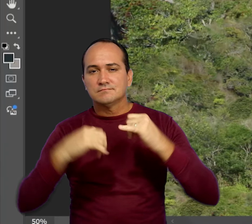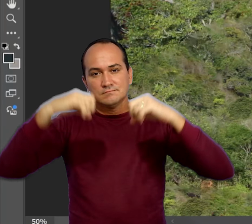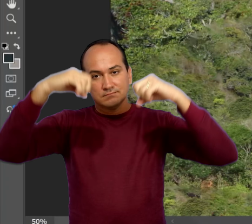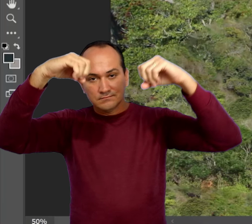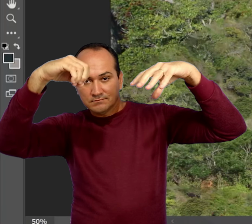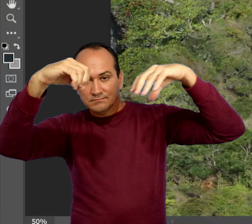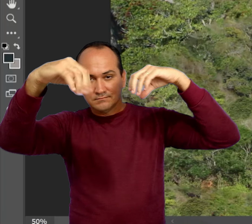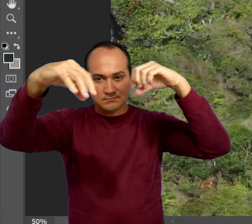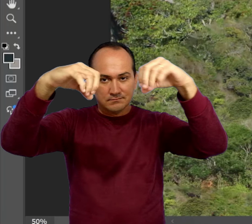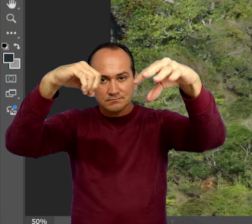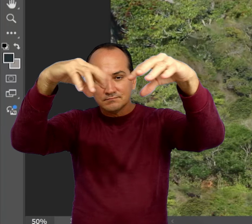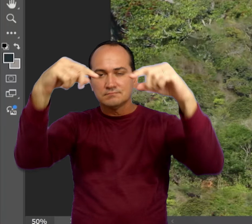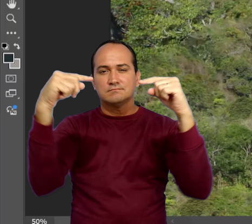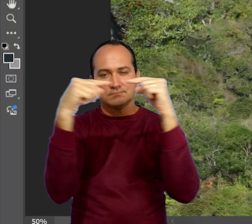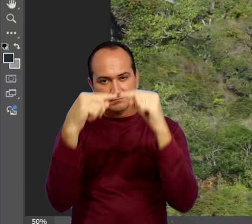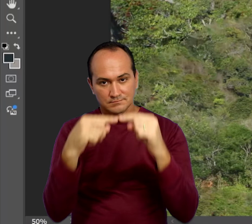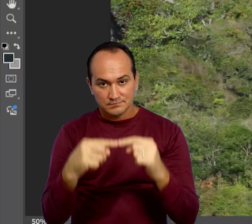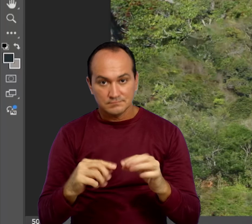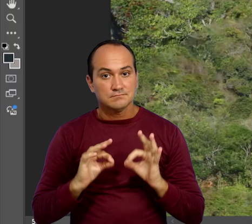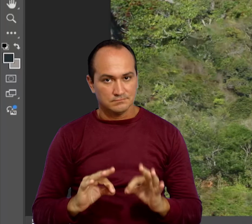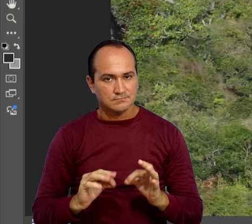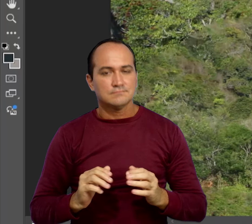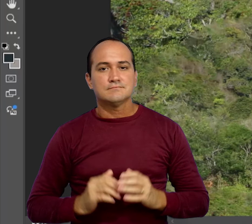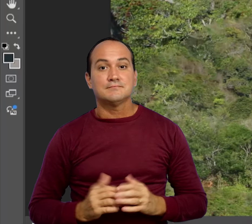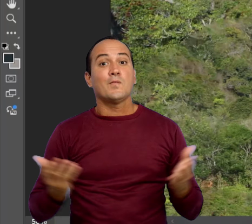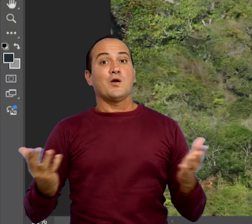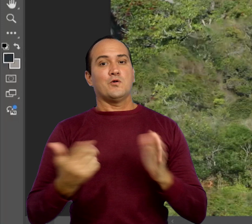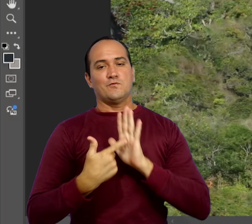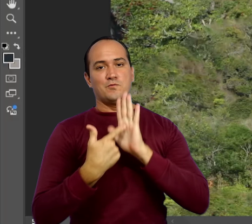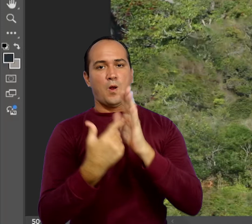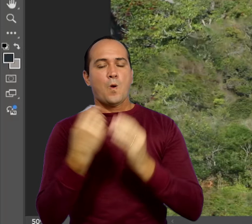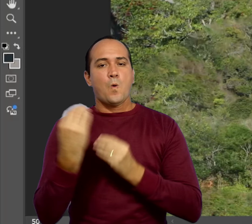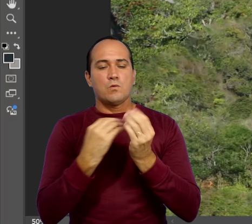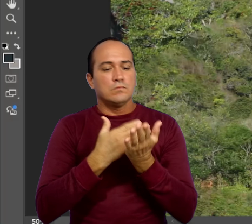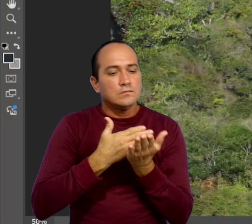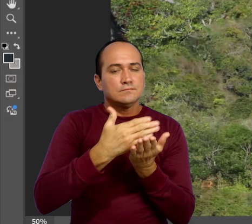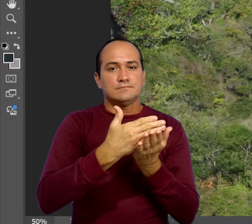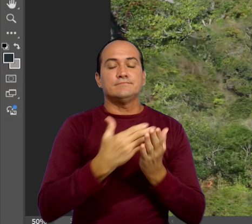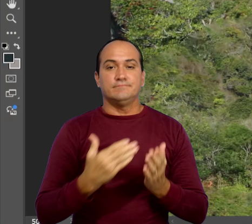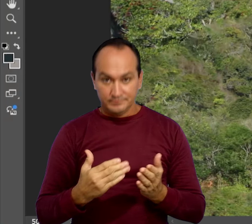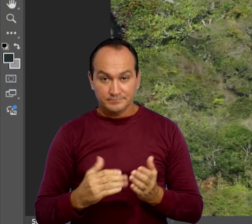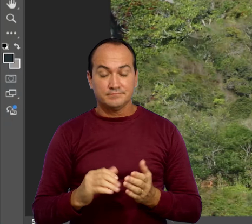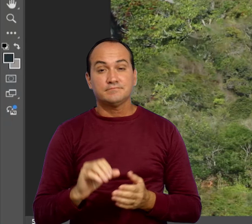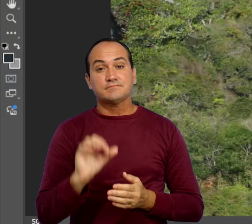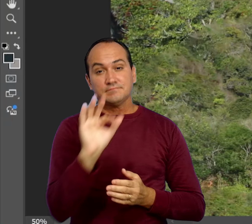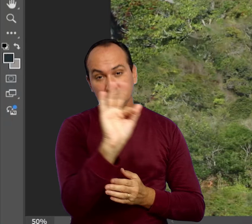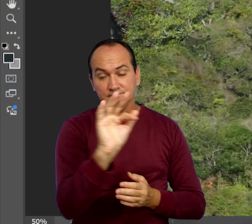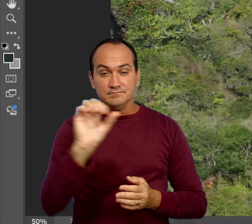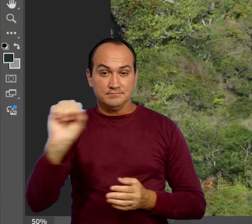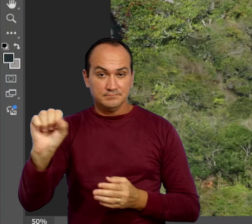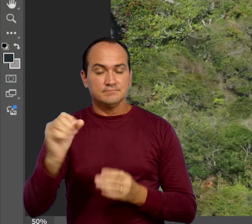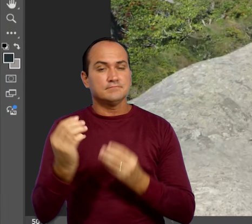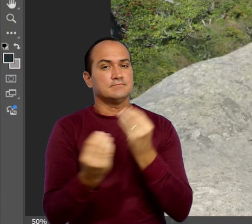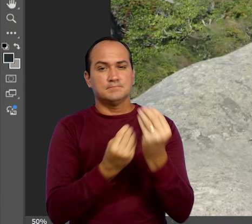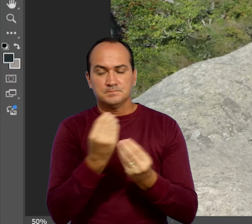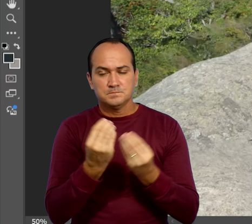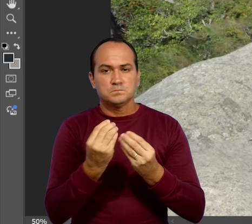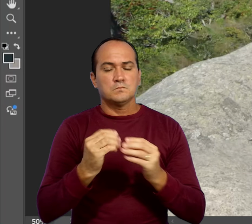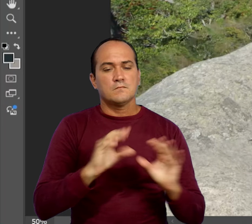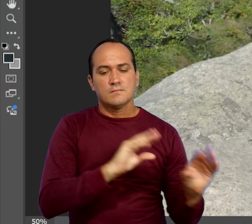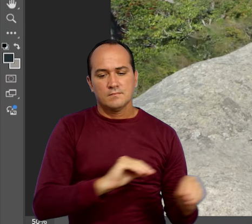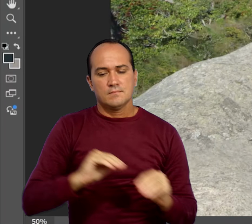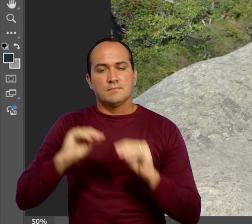a iluminação parecida para poder combinar melhor. Então agora eu vou mostrar para vocês como é que eu fiz isso inicialmente no Photoshop e depois